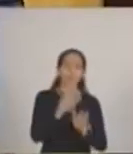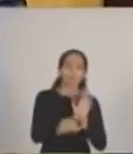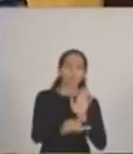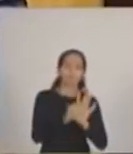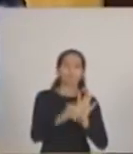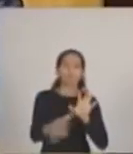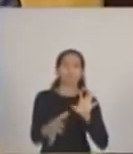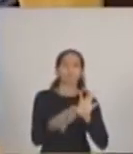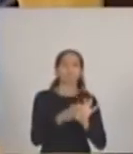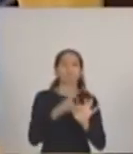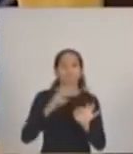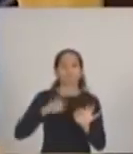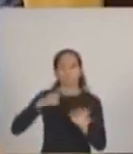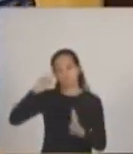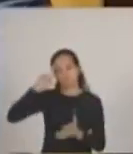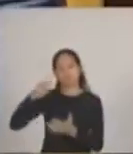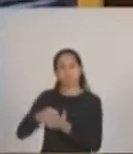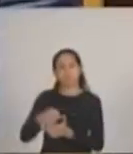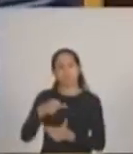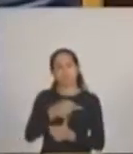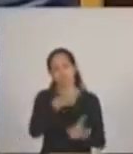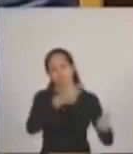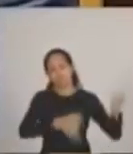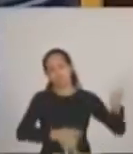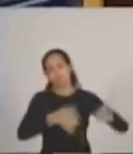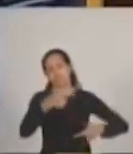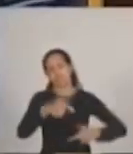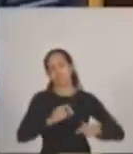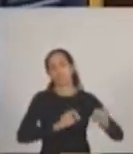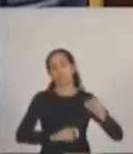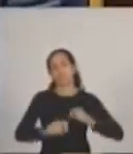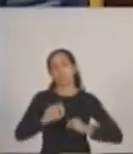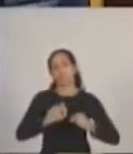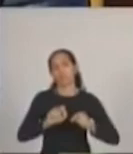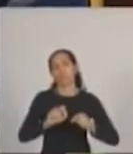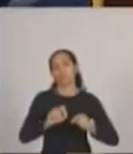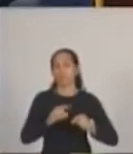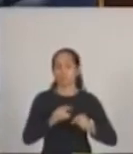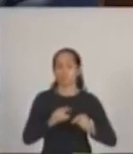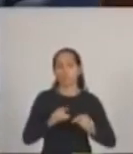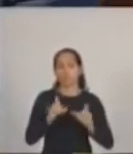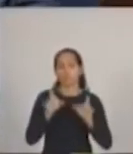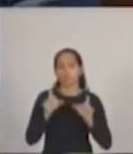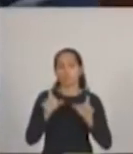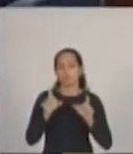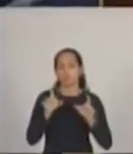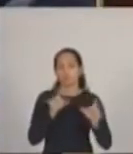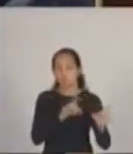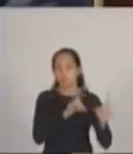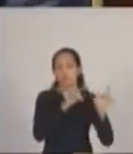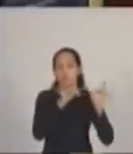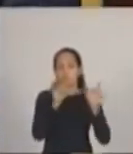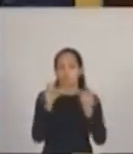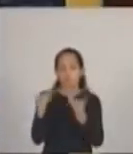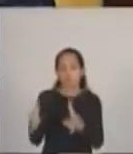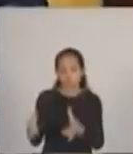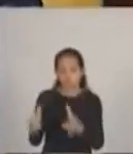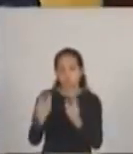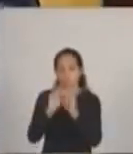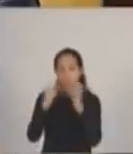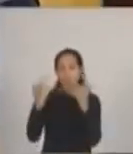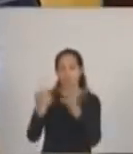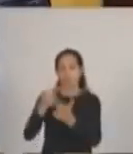decido este parecer pelo mérito e deixarei o plenário, com a sua soberania, a decisão